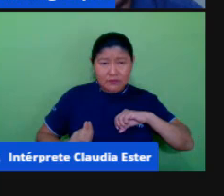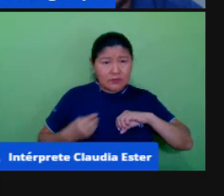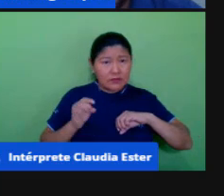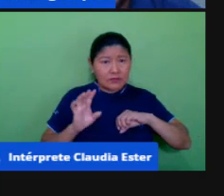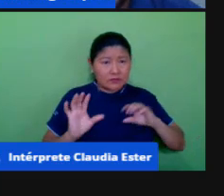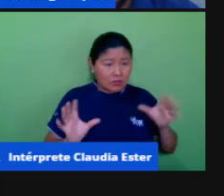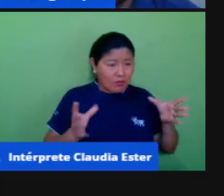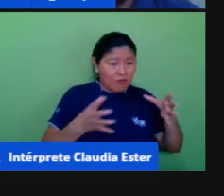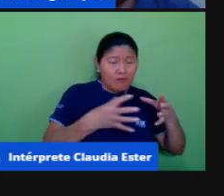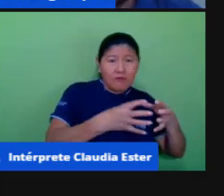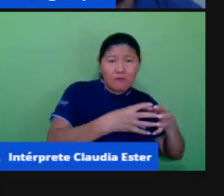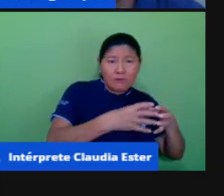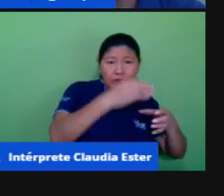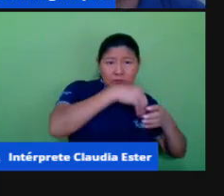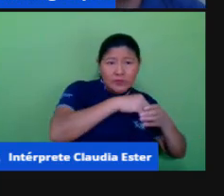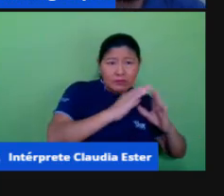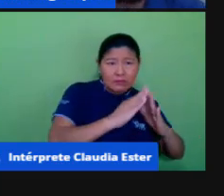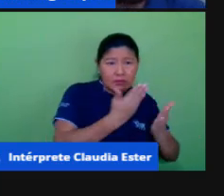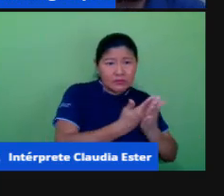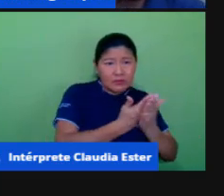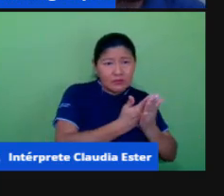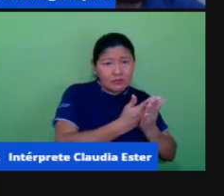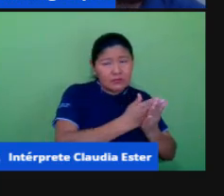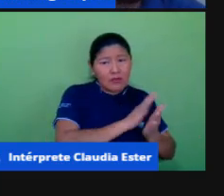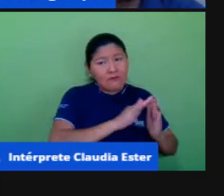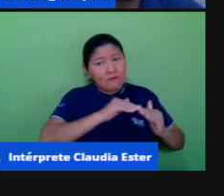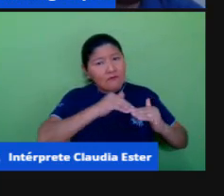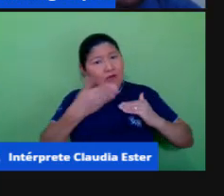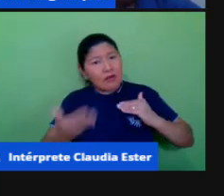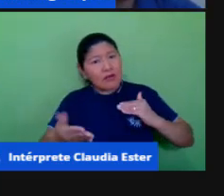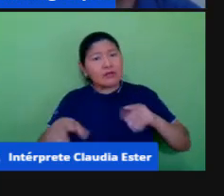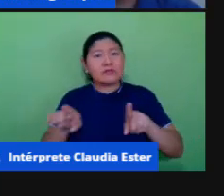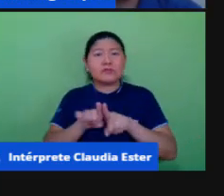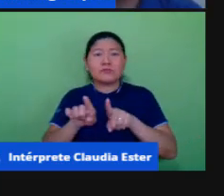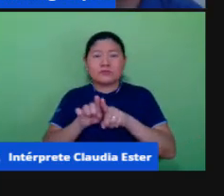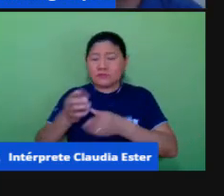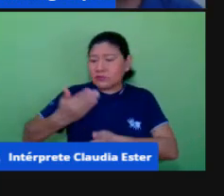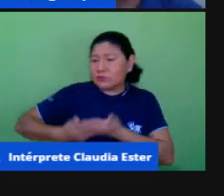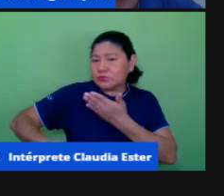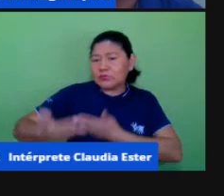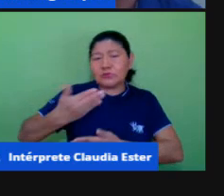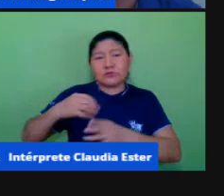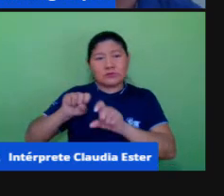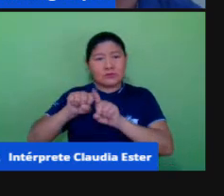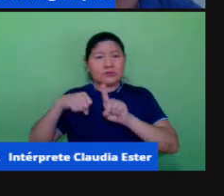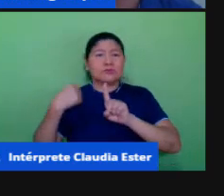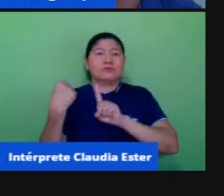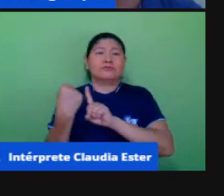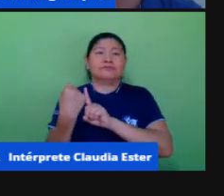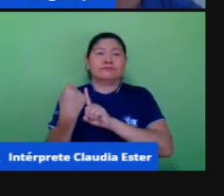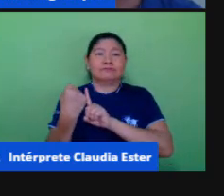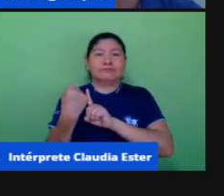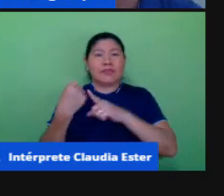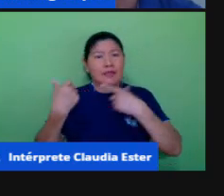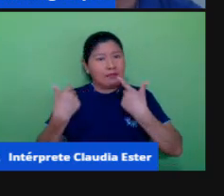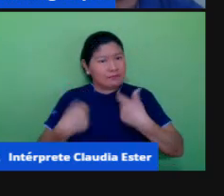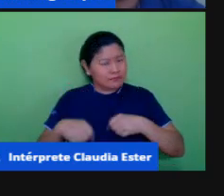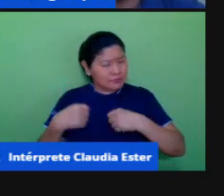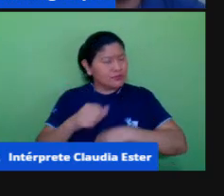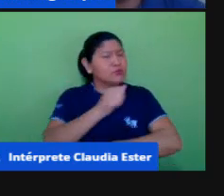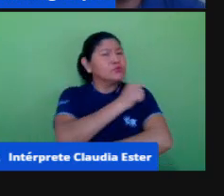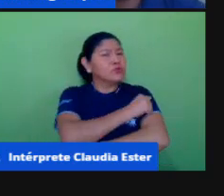escolar. Né? Responsabilidade e participação, de novo, a gente retoma essa questão do aluno